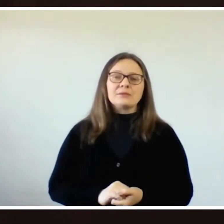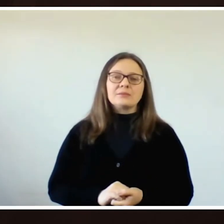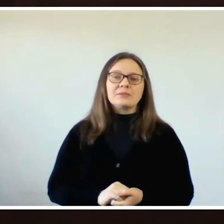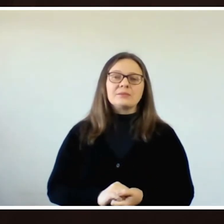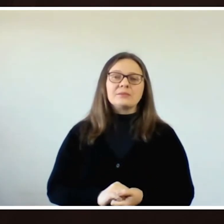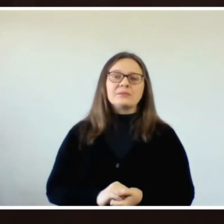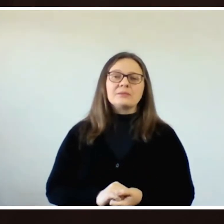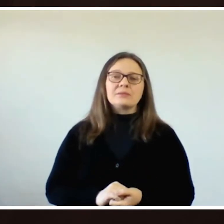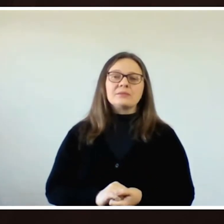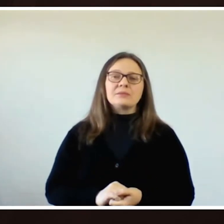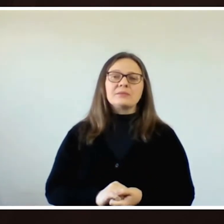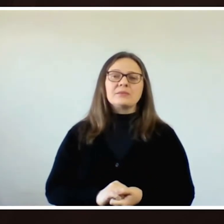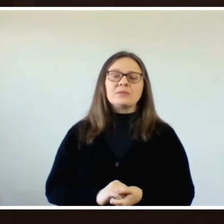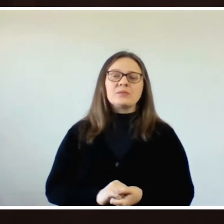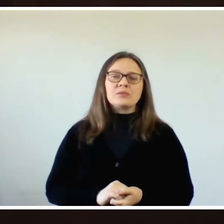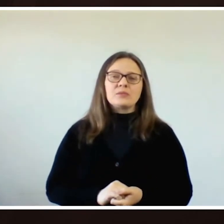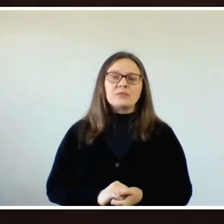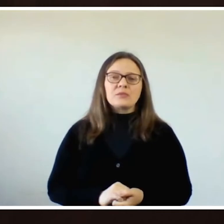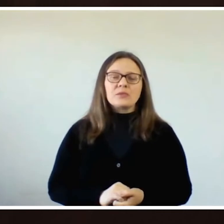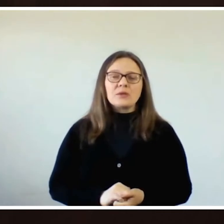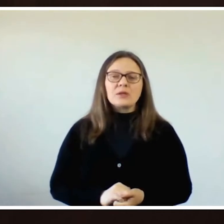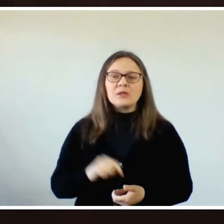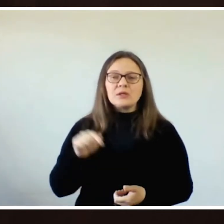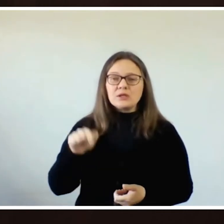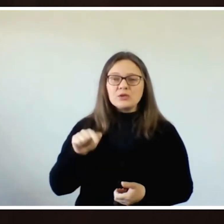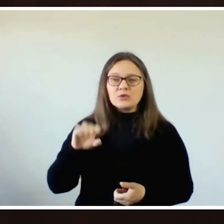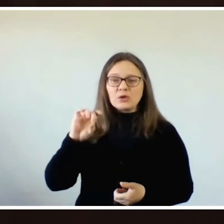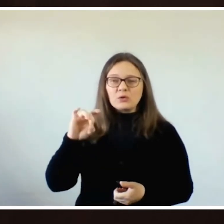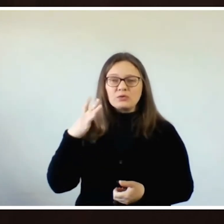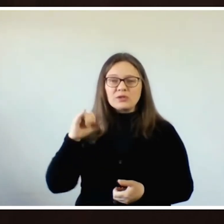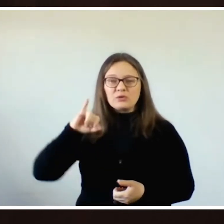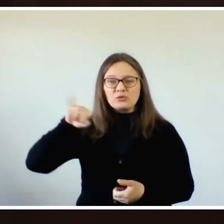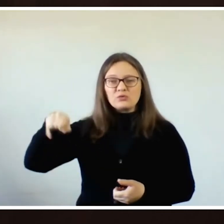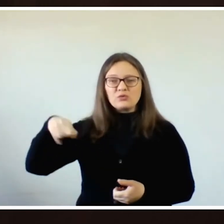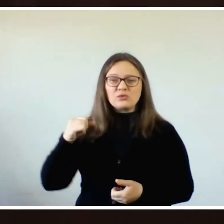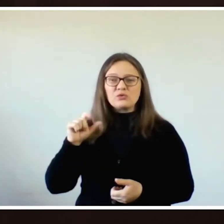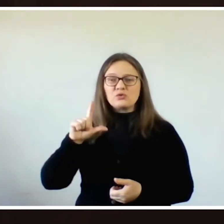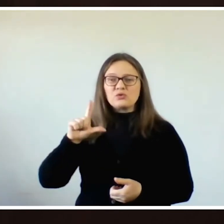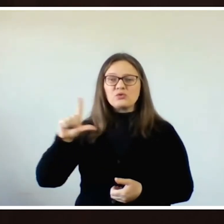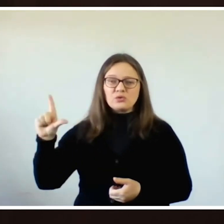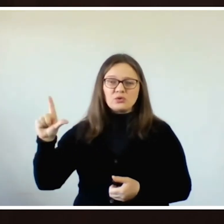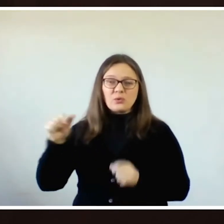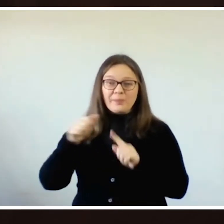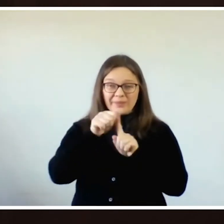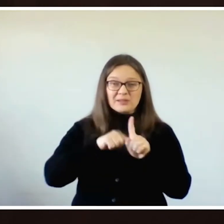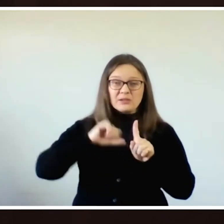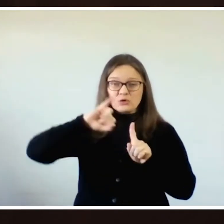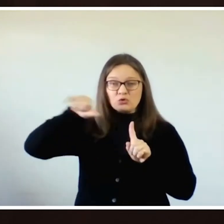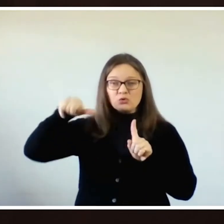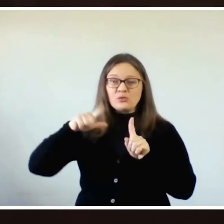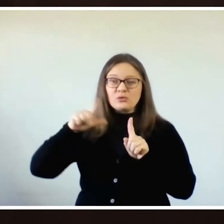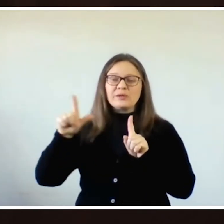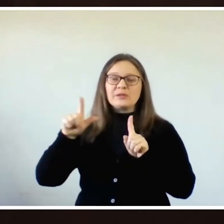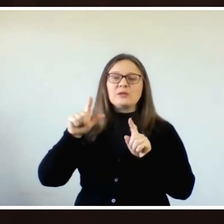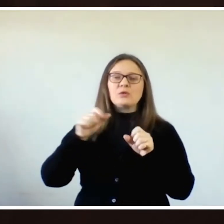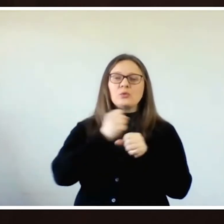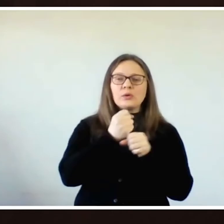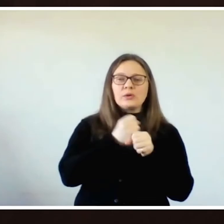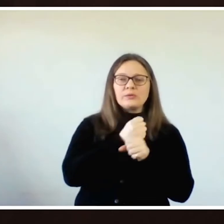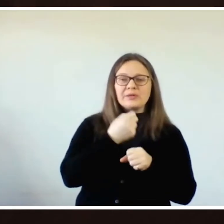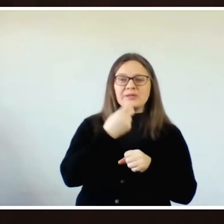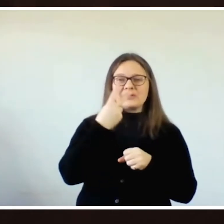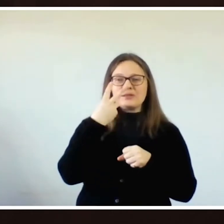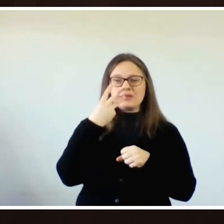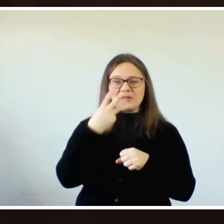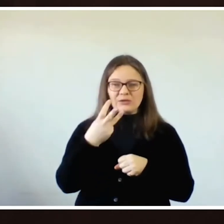isso foi em julho do ano 325. Cerca de 318